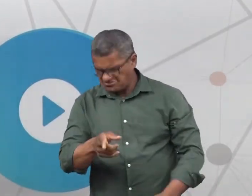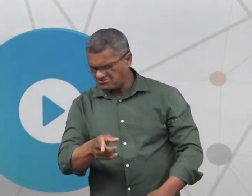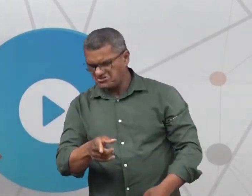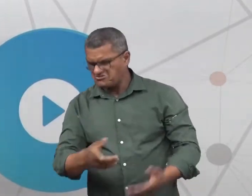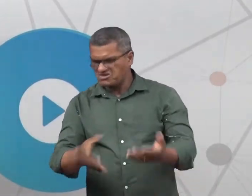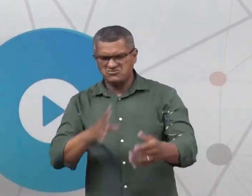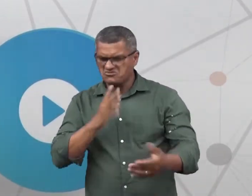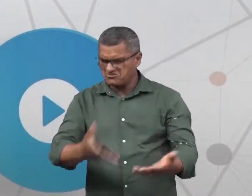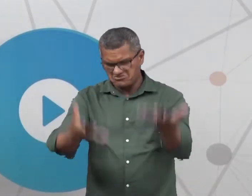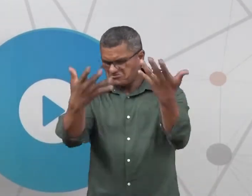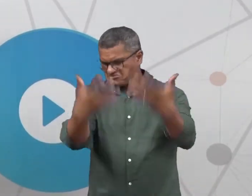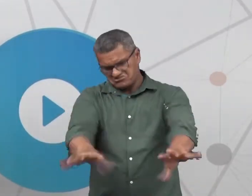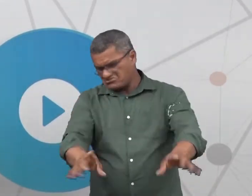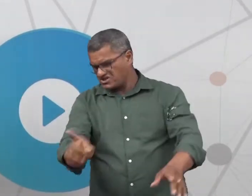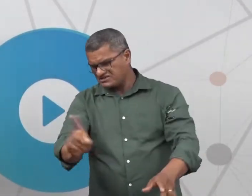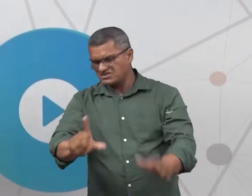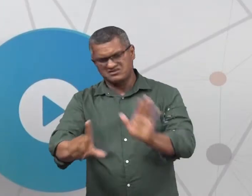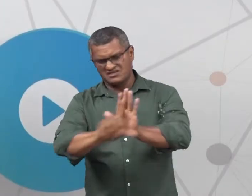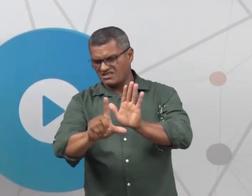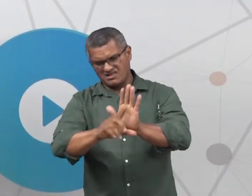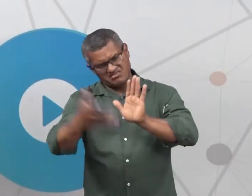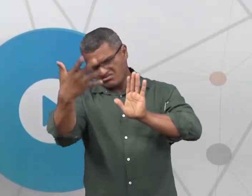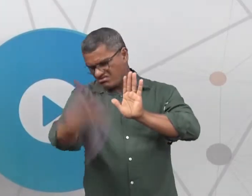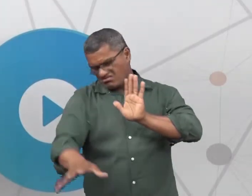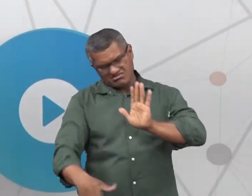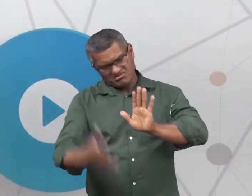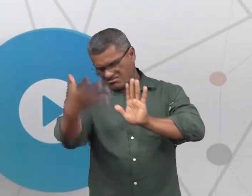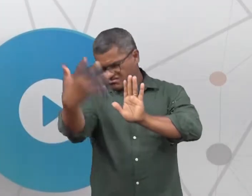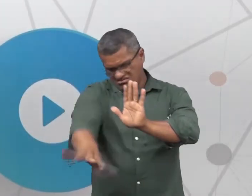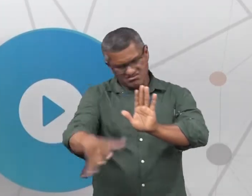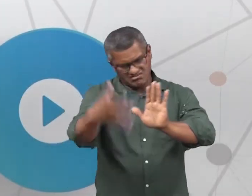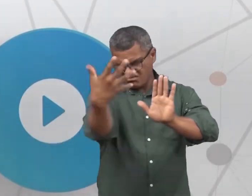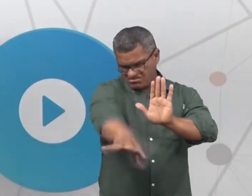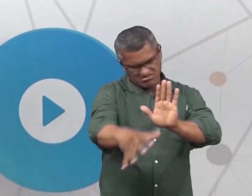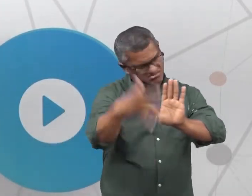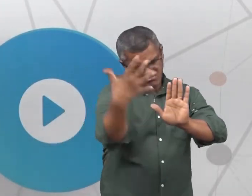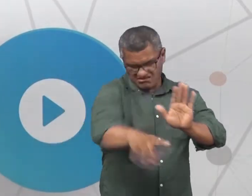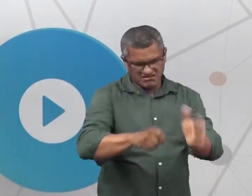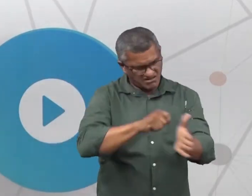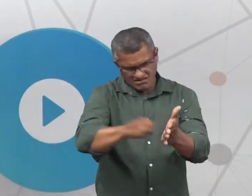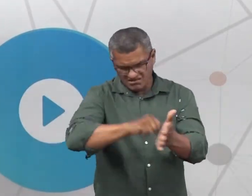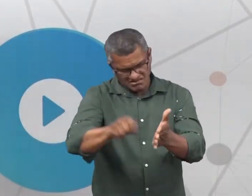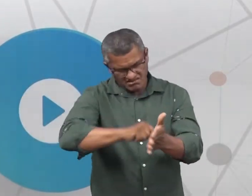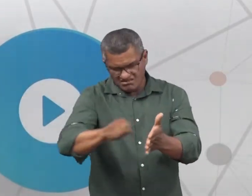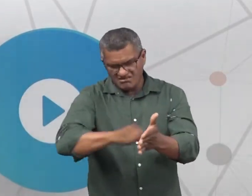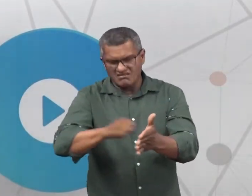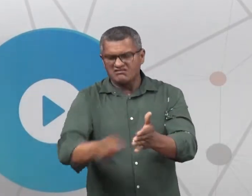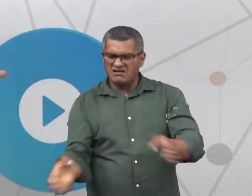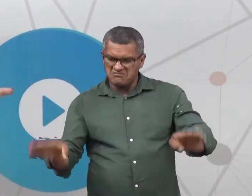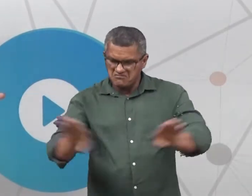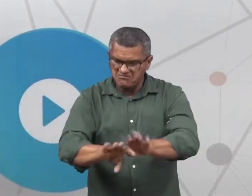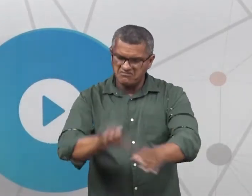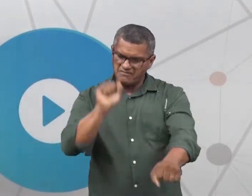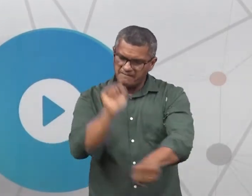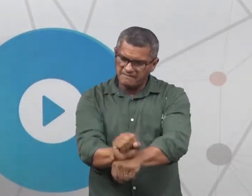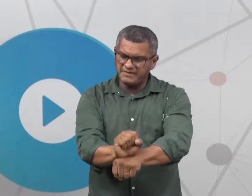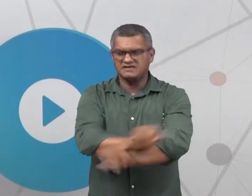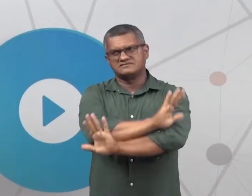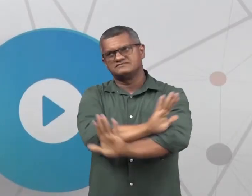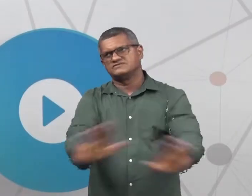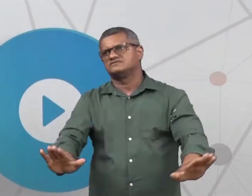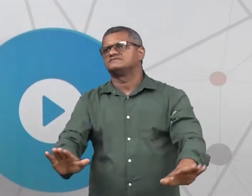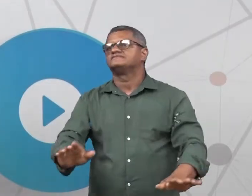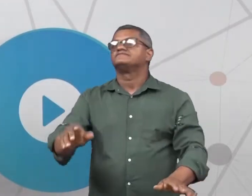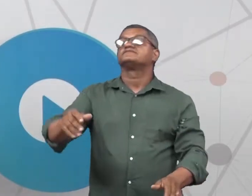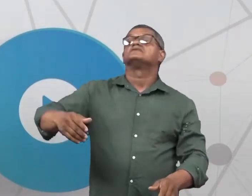com essa lei que foi aprovada, né, então essa lei não vai entrar em vigor. Então não veta tudo,